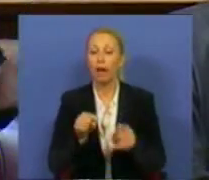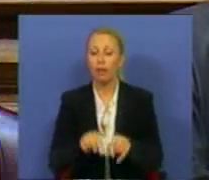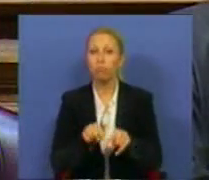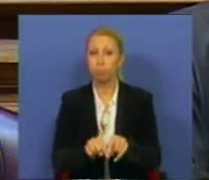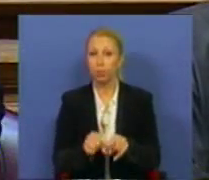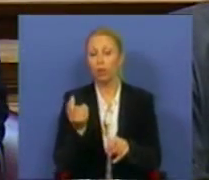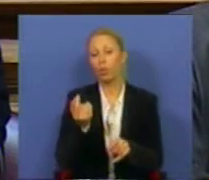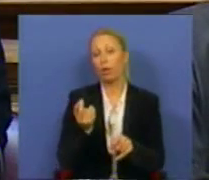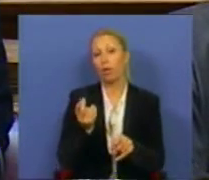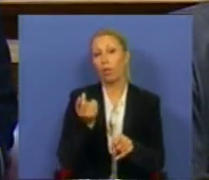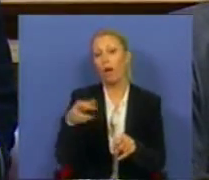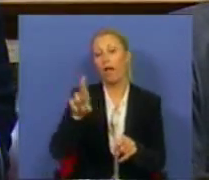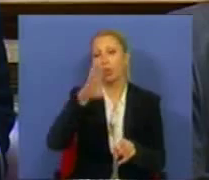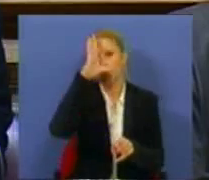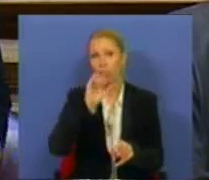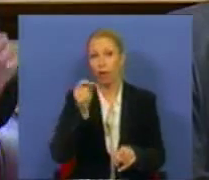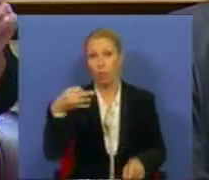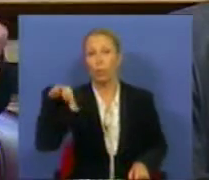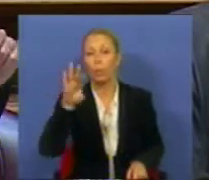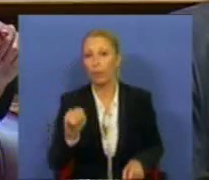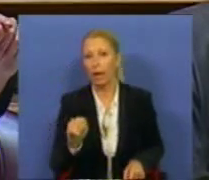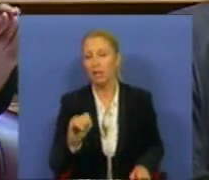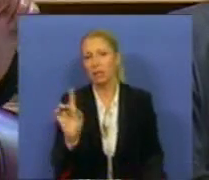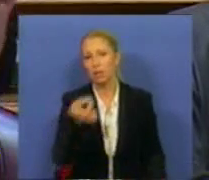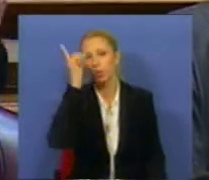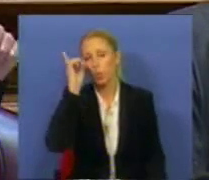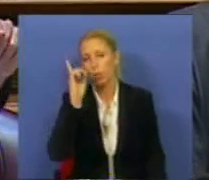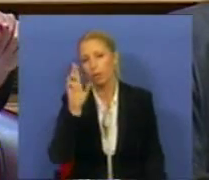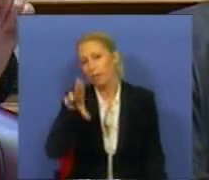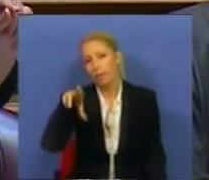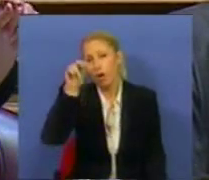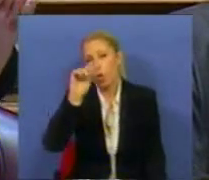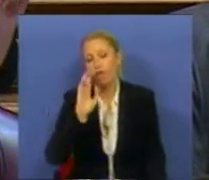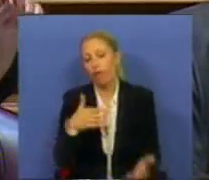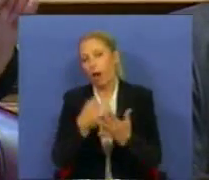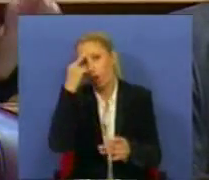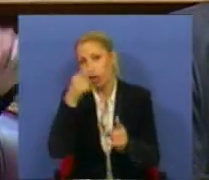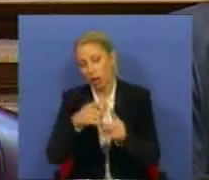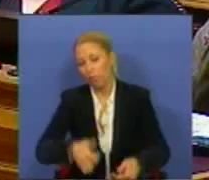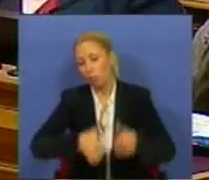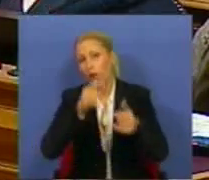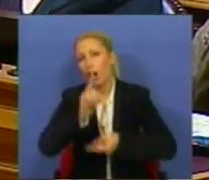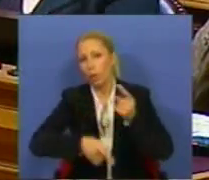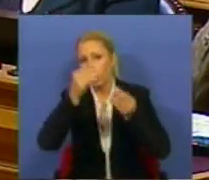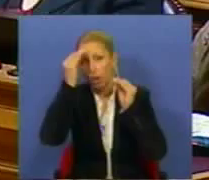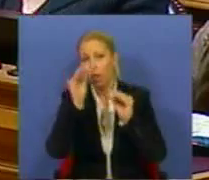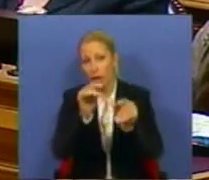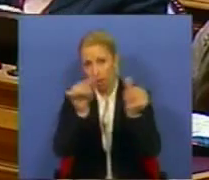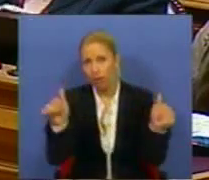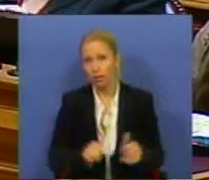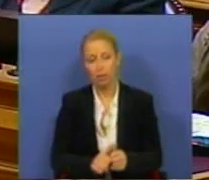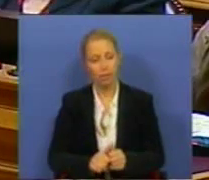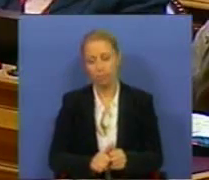anterior Governo do Partido Socialista não foi jamais melhorar aquilo que é o sistema educativo,